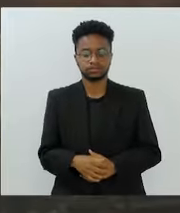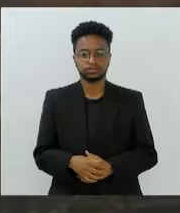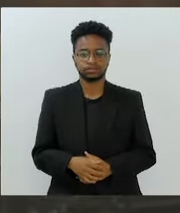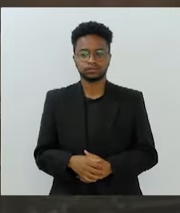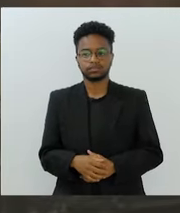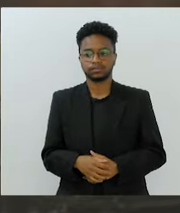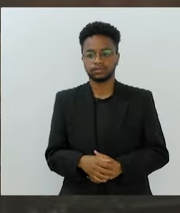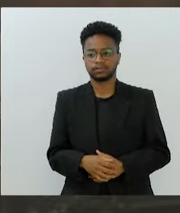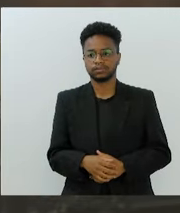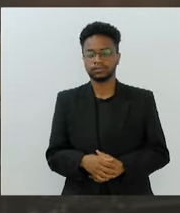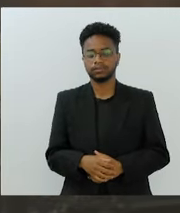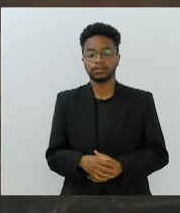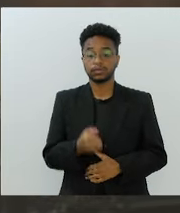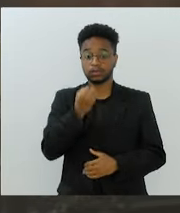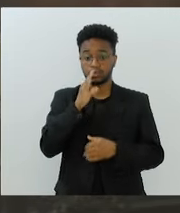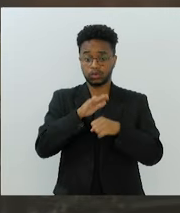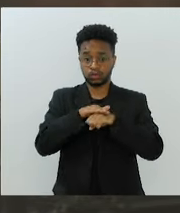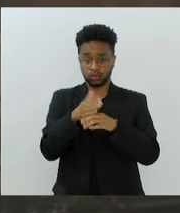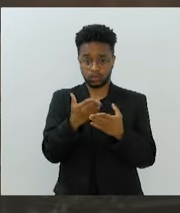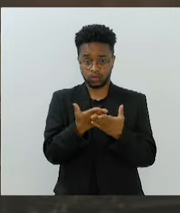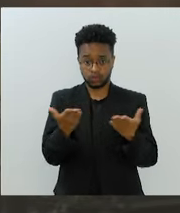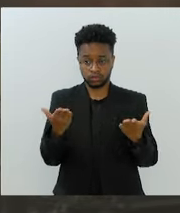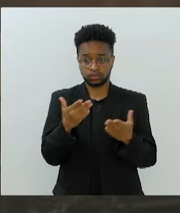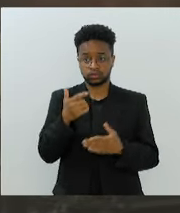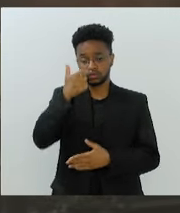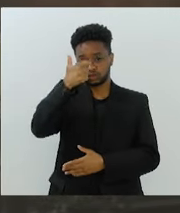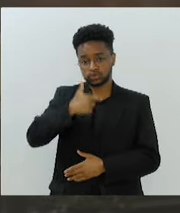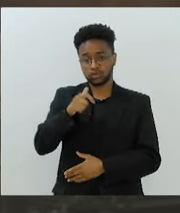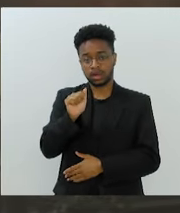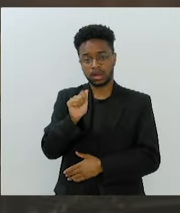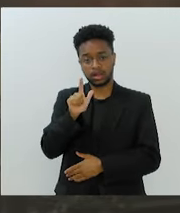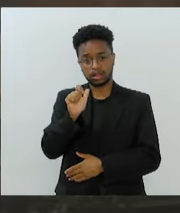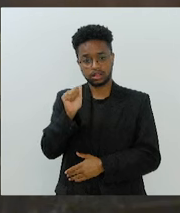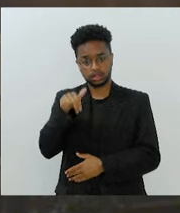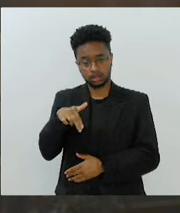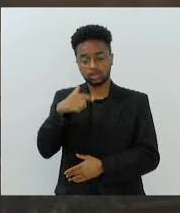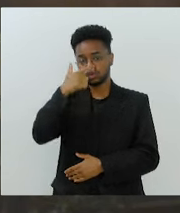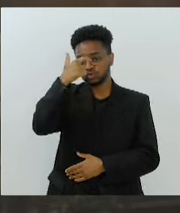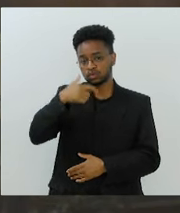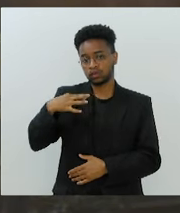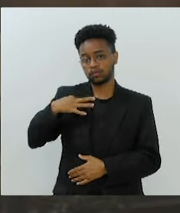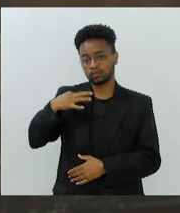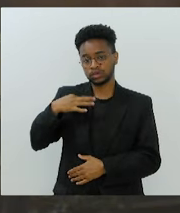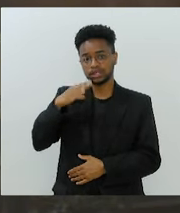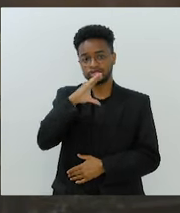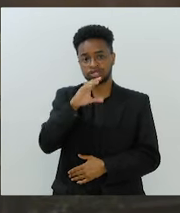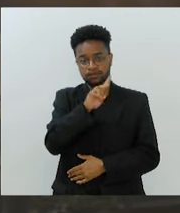Boa noite, meu nome é Alan, eu sou voluntário do Centro de